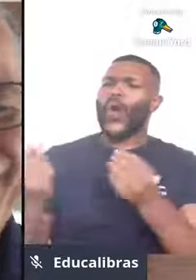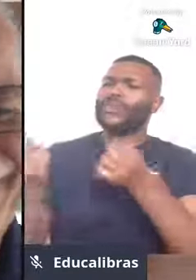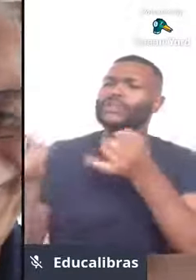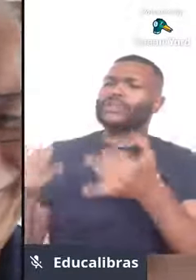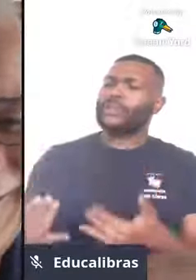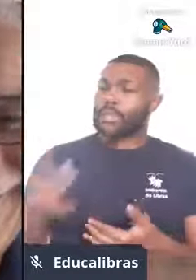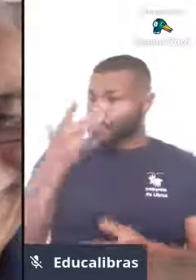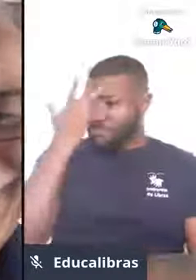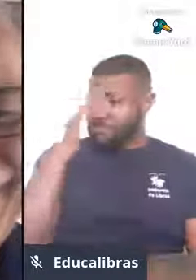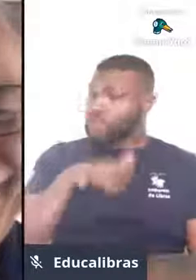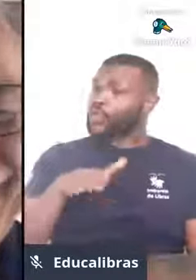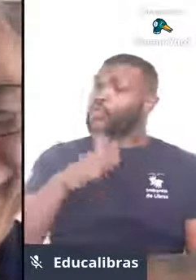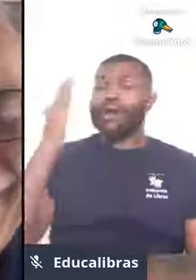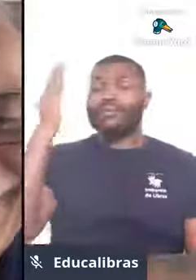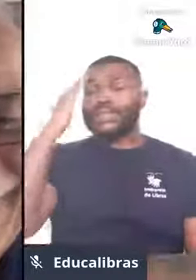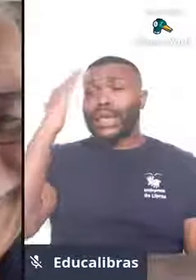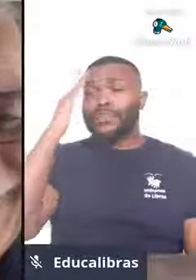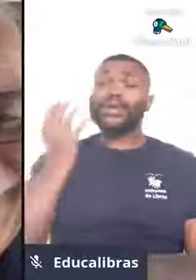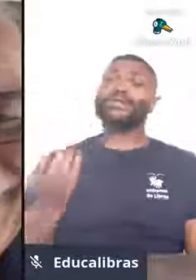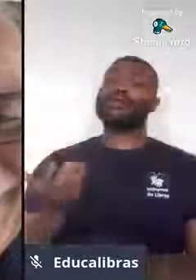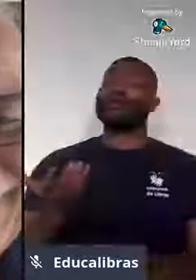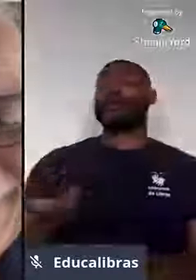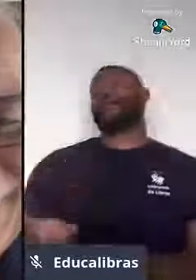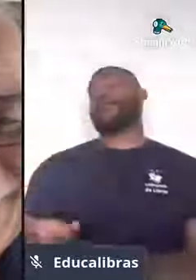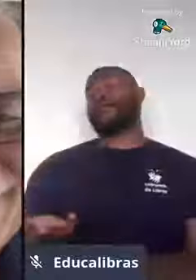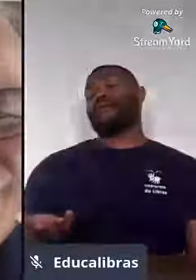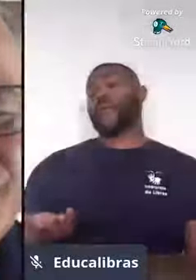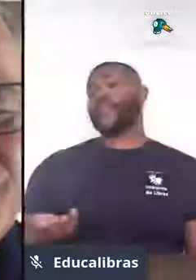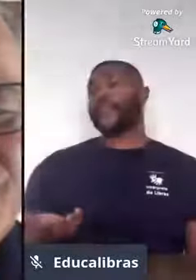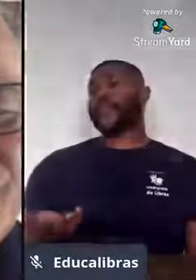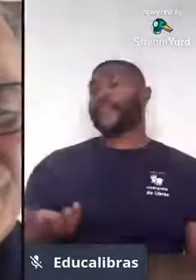isso, porque, né,